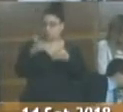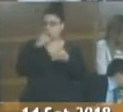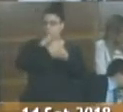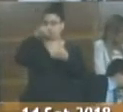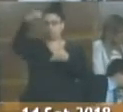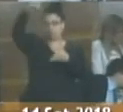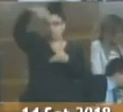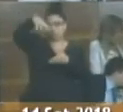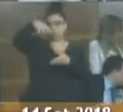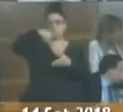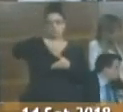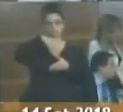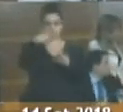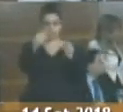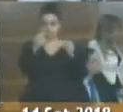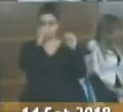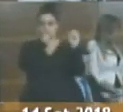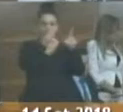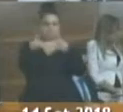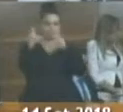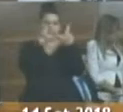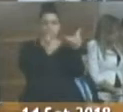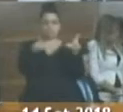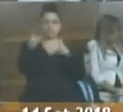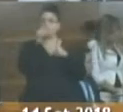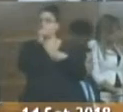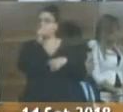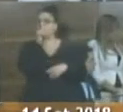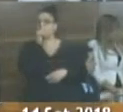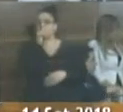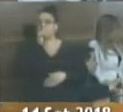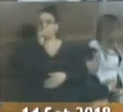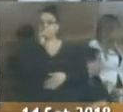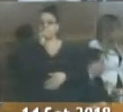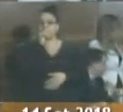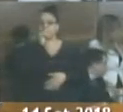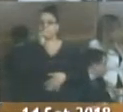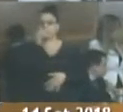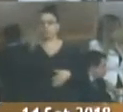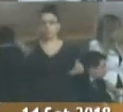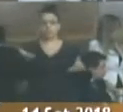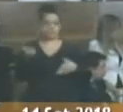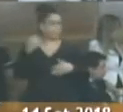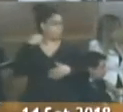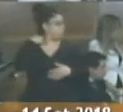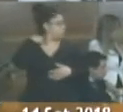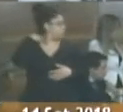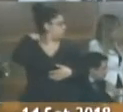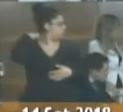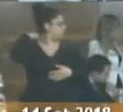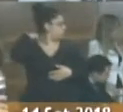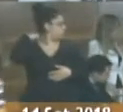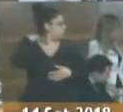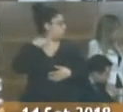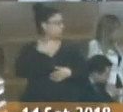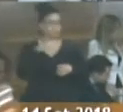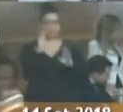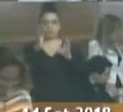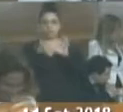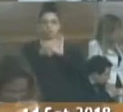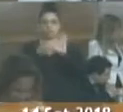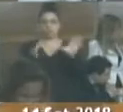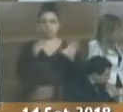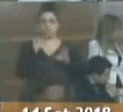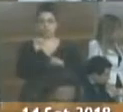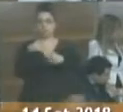correta, nós temos um slide que mostra aí de uma usina hidrelétrica que é vendida agora, que inclusive está até homologada pela Enel. Se